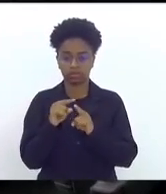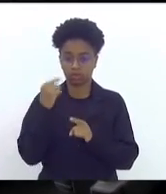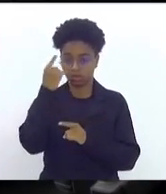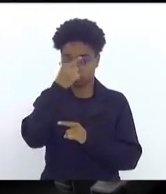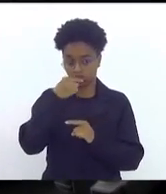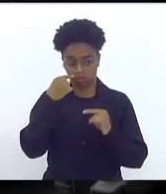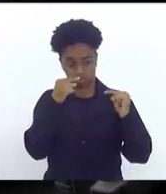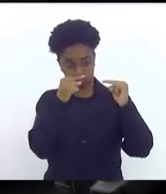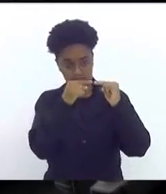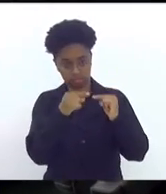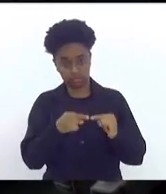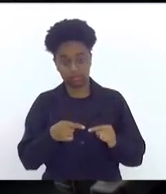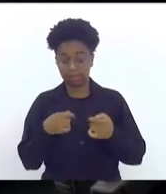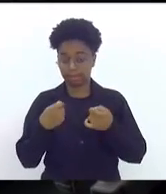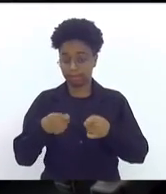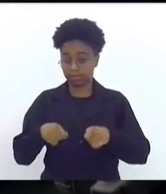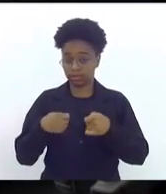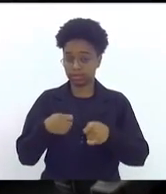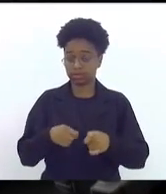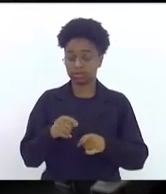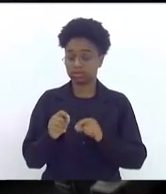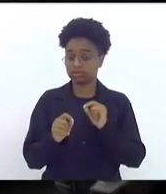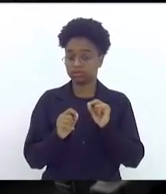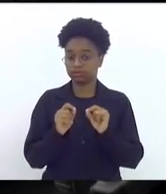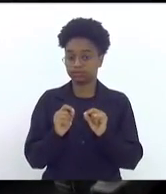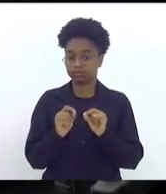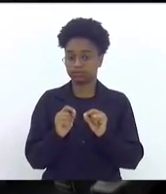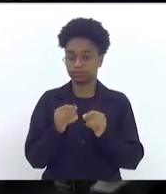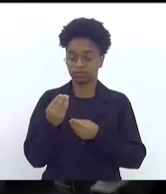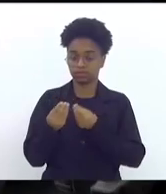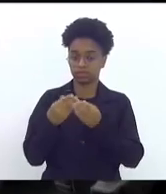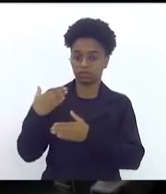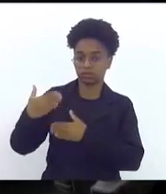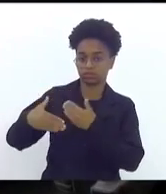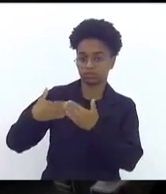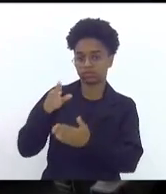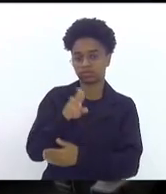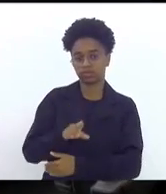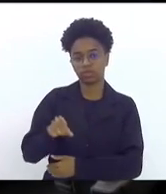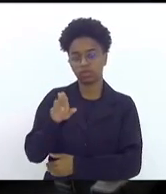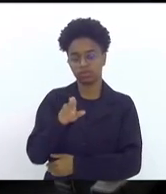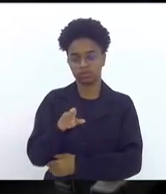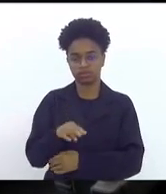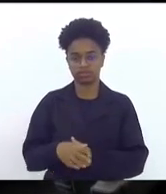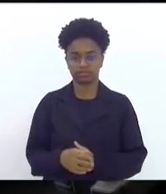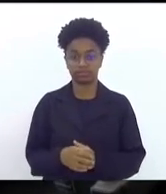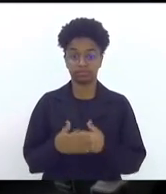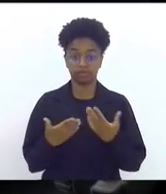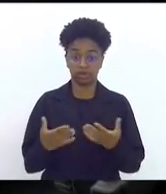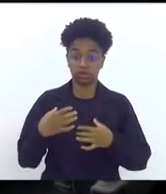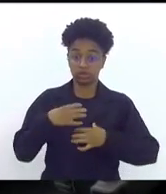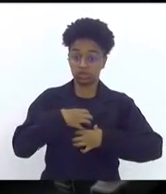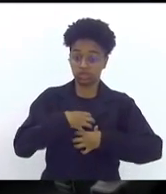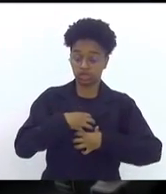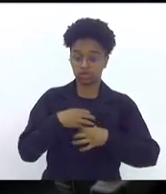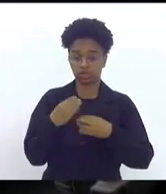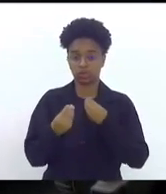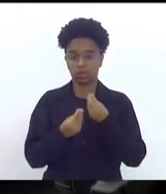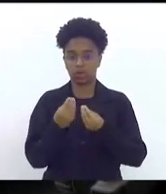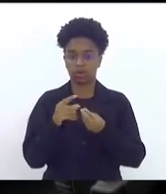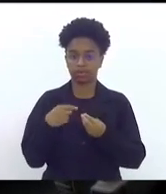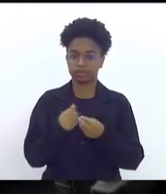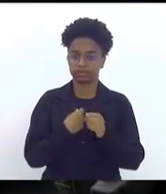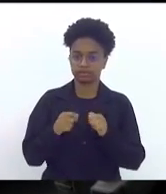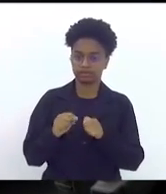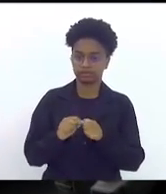de pessoas, depende diretamente do procedimento utilizado para realizá-lo. Portanto, a forma como nós